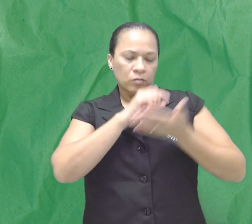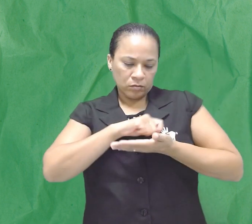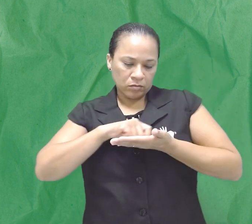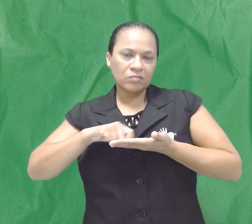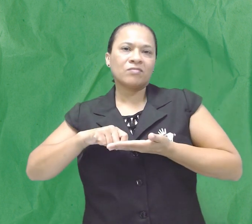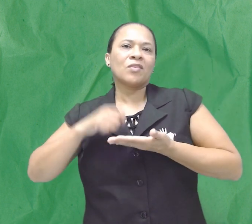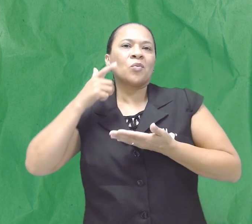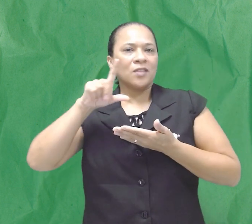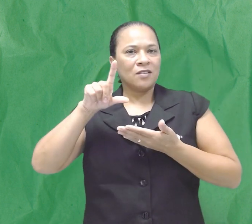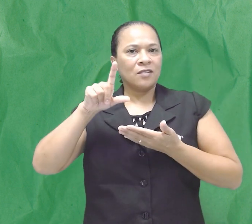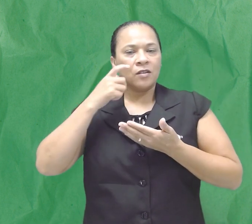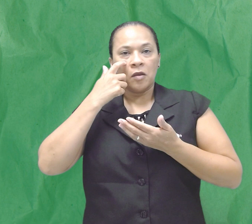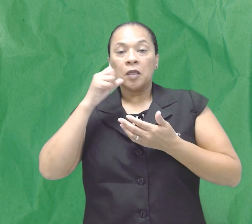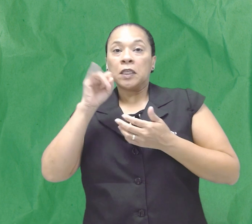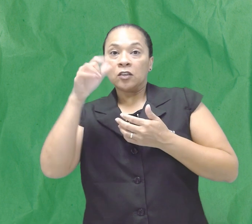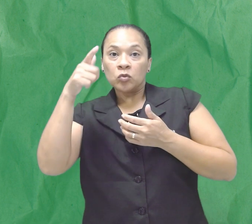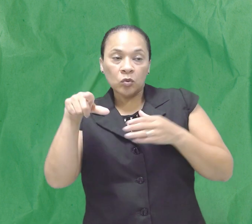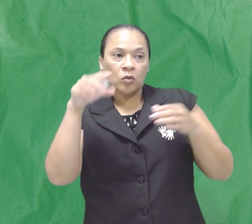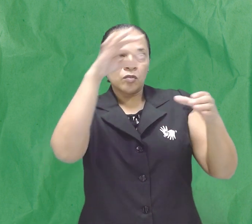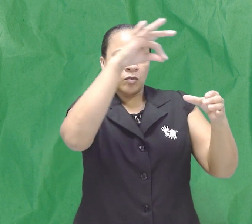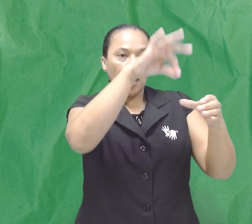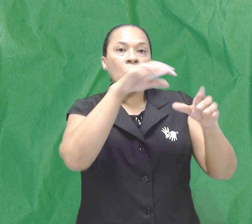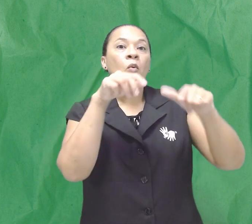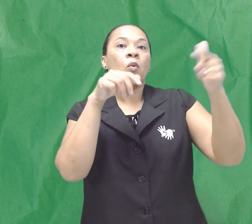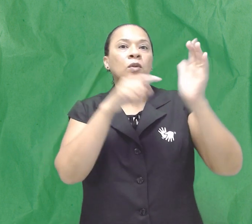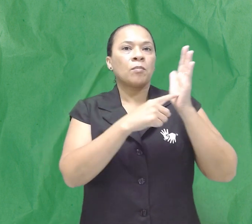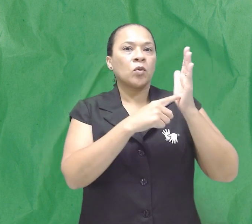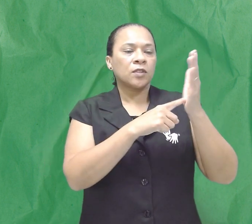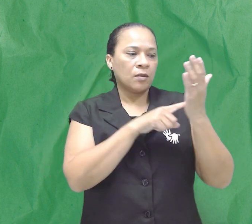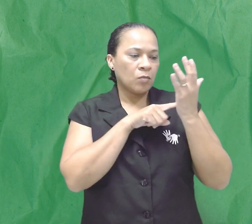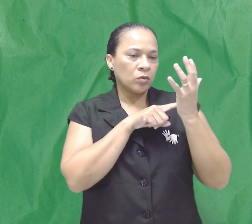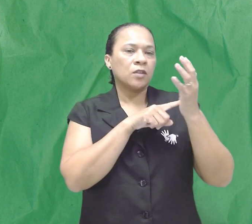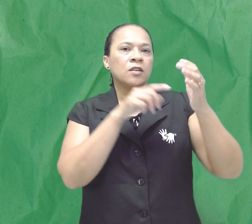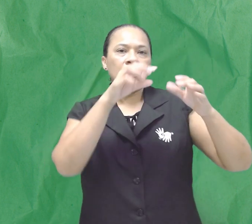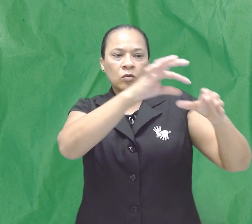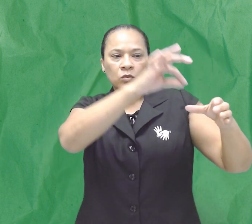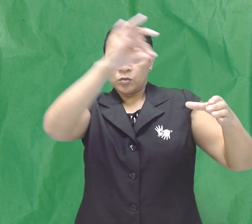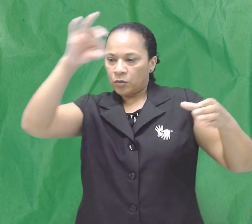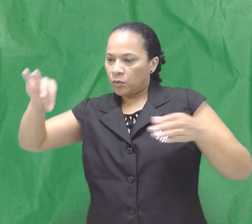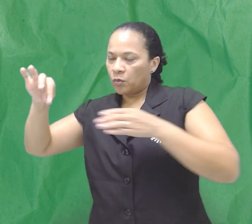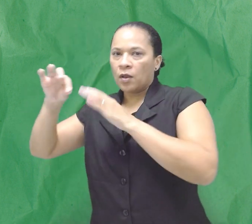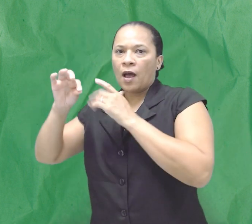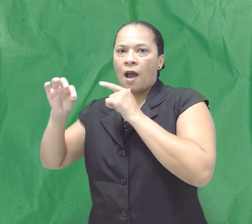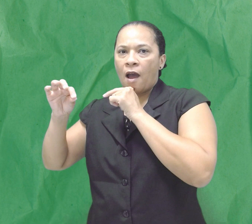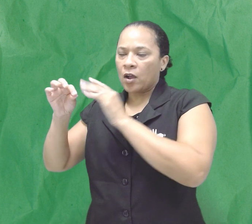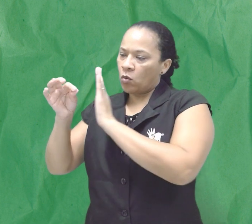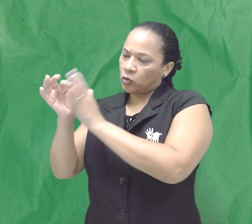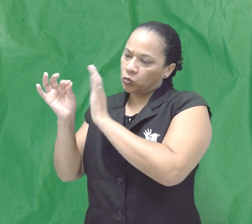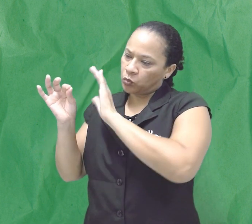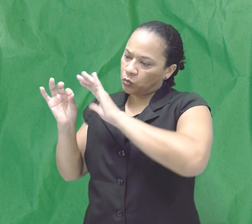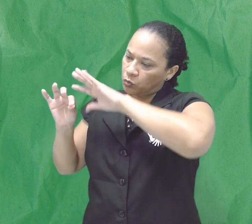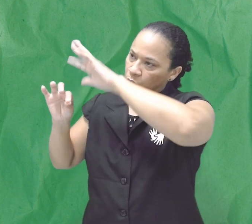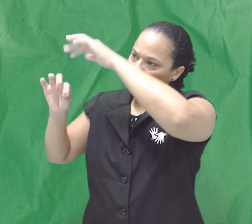valor. Se eu tiver que fazer uma nova leitura de uma segunda amostra, retiro o eletrodo, limpo com água de novo, mergulho na segunda amostra,